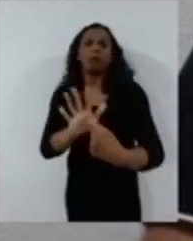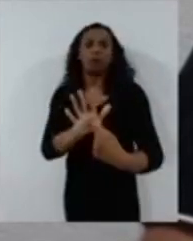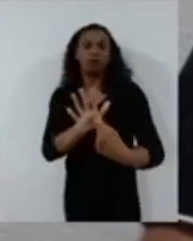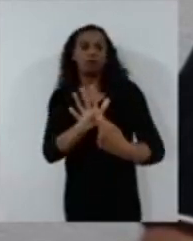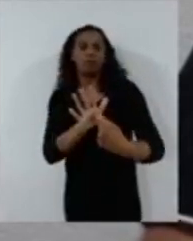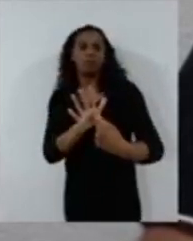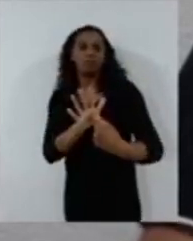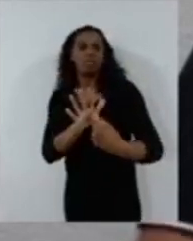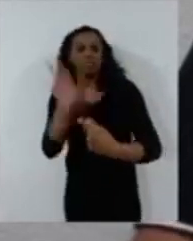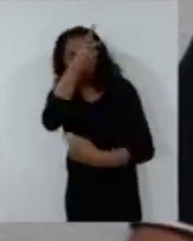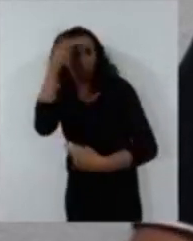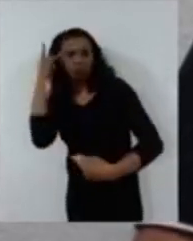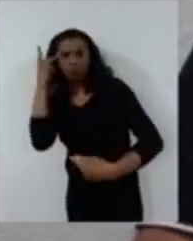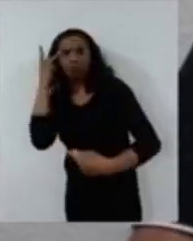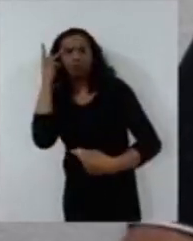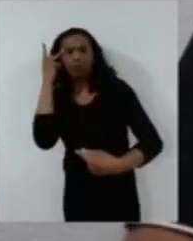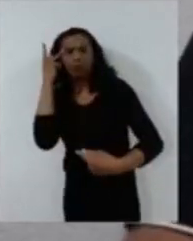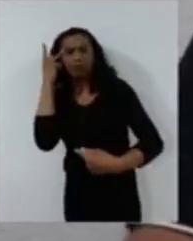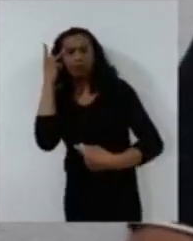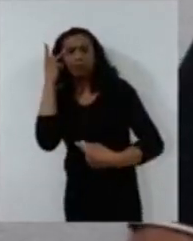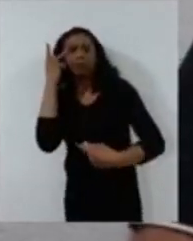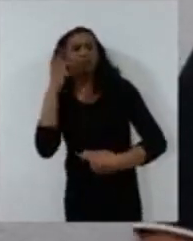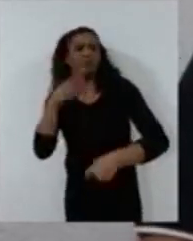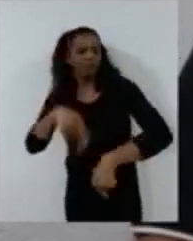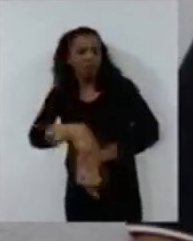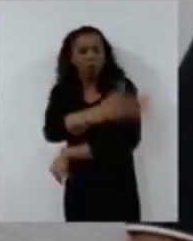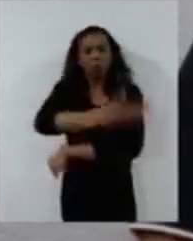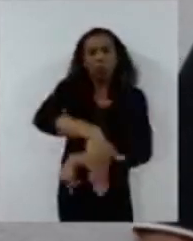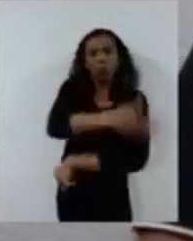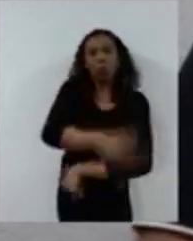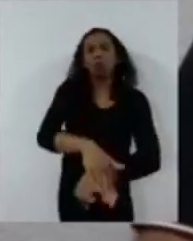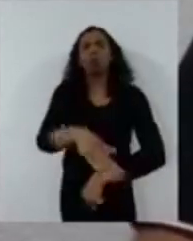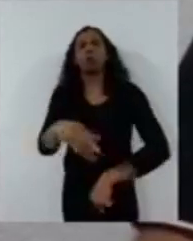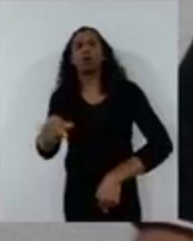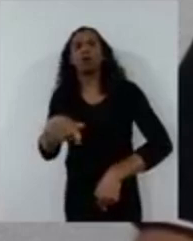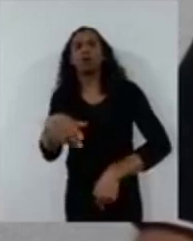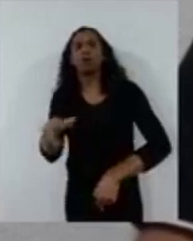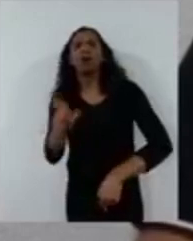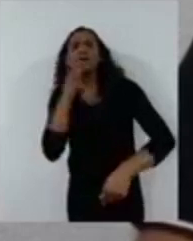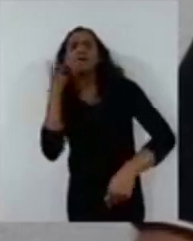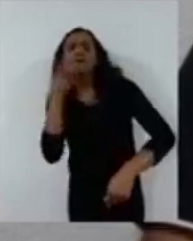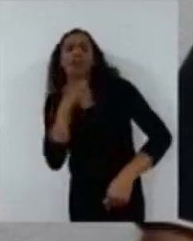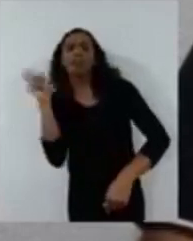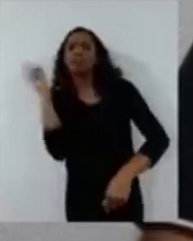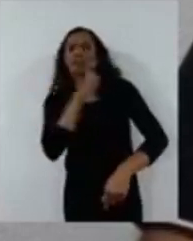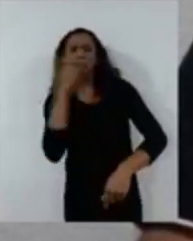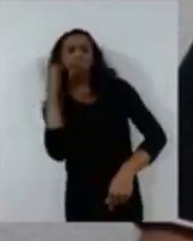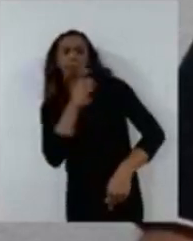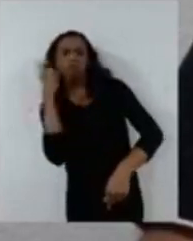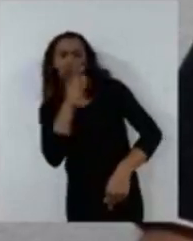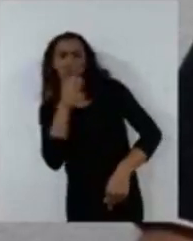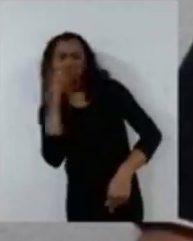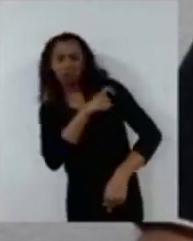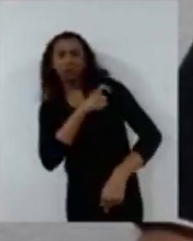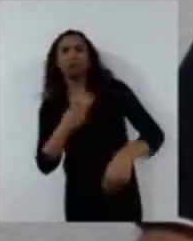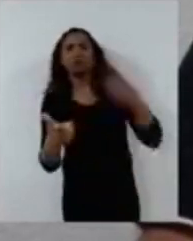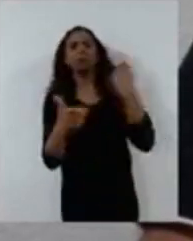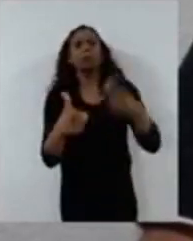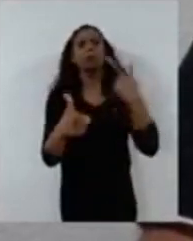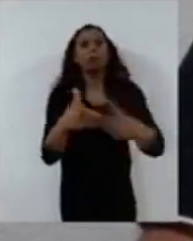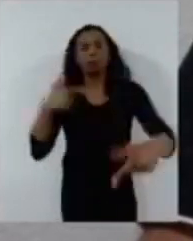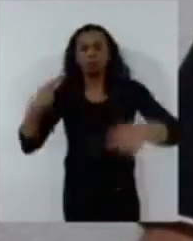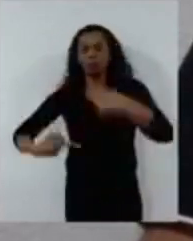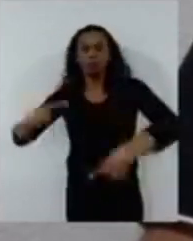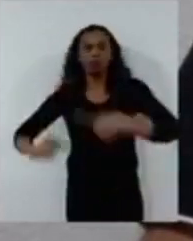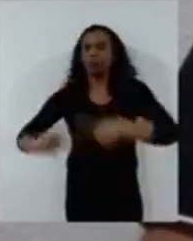queridos que estão em casa, achando que isso tudo é uma mentira, que isso tudo é uma questão política, que isso tudo é uma questão